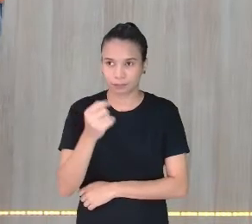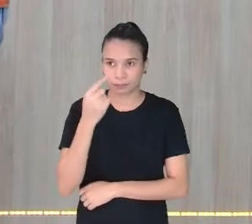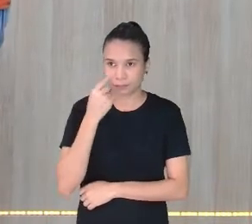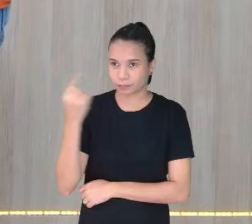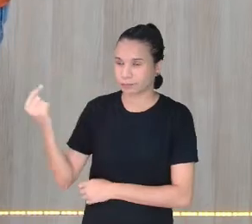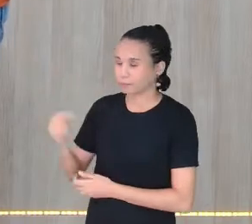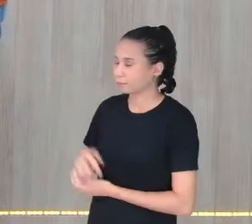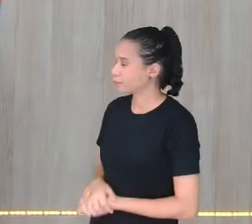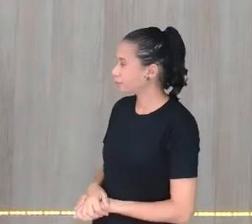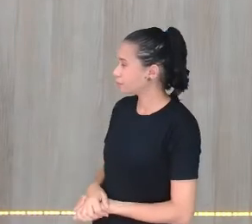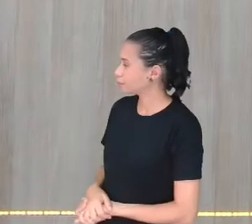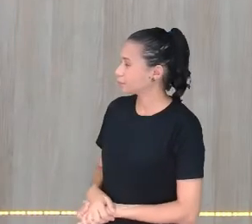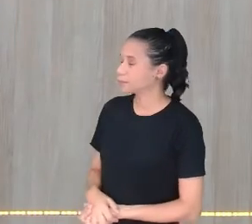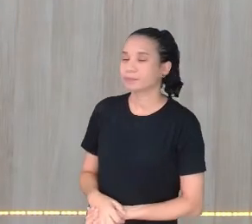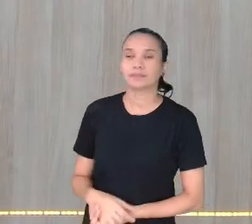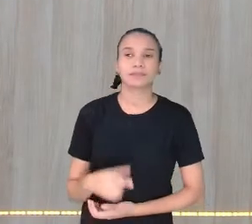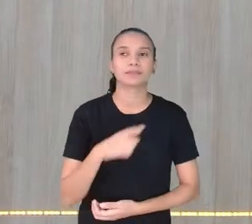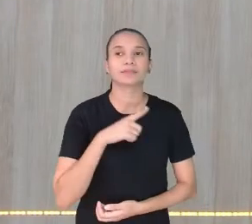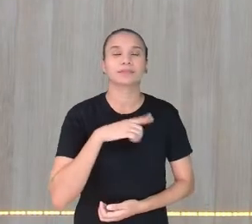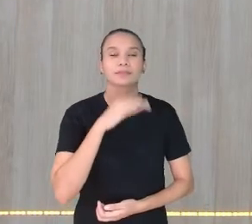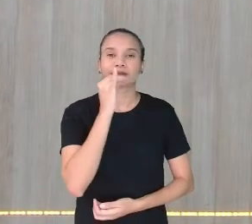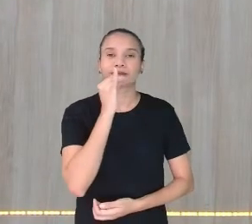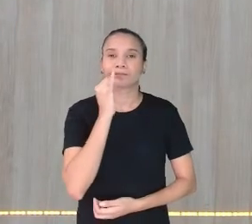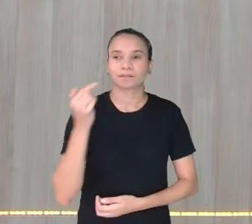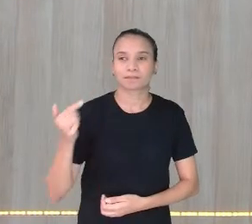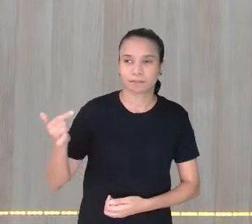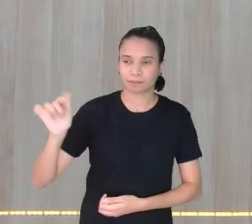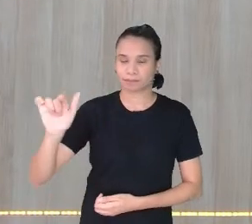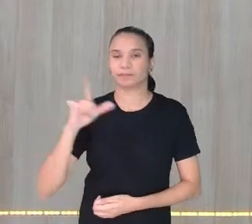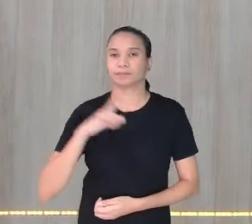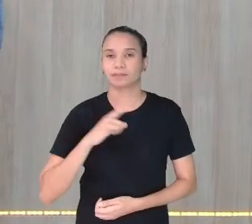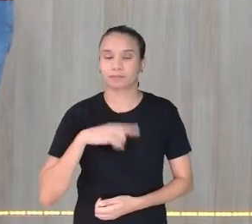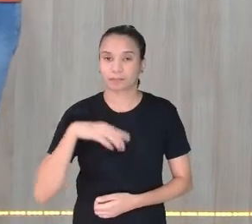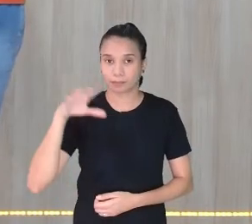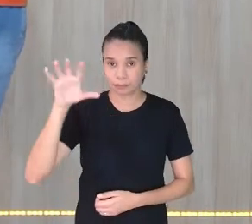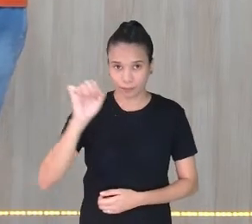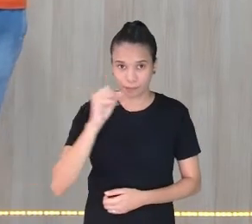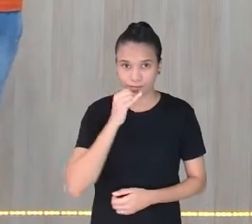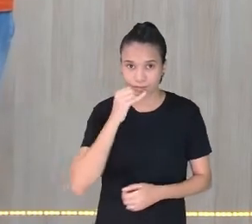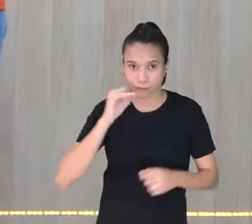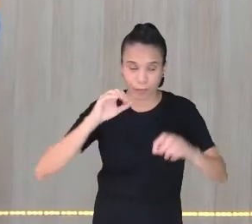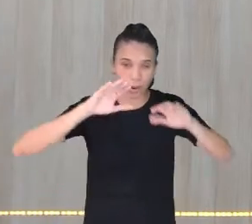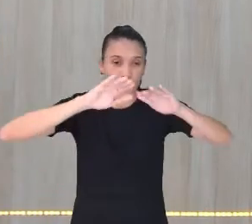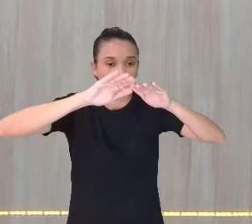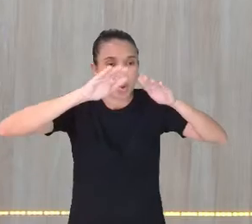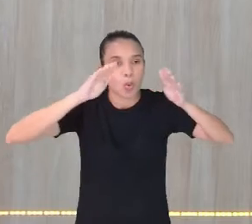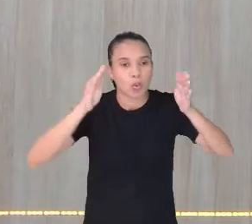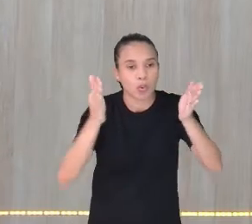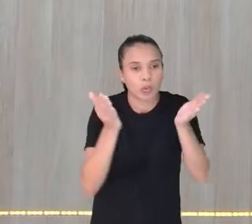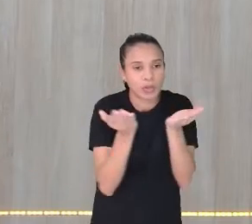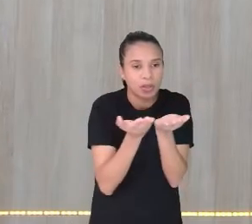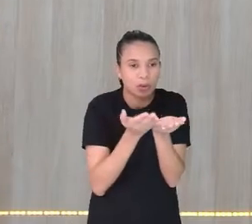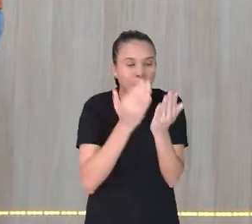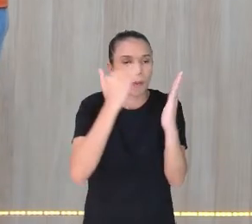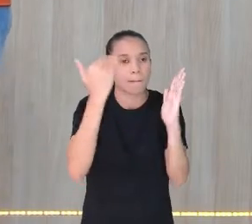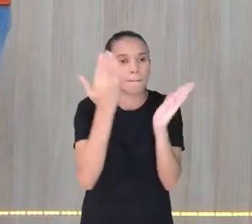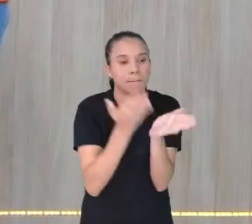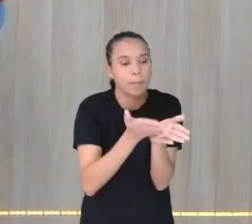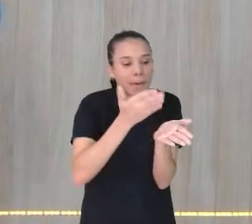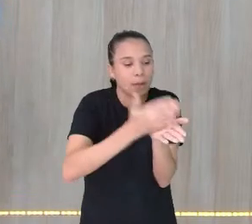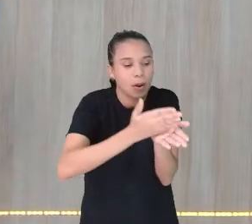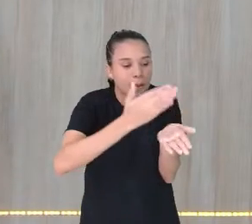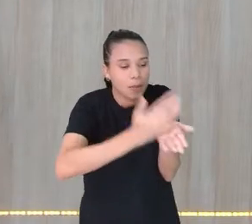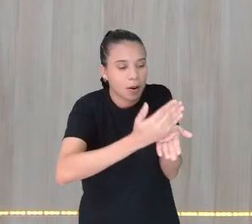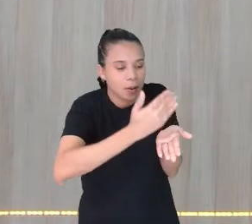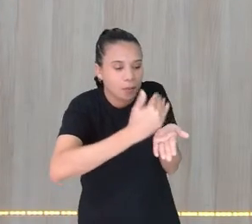Vamos lá, ó. Eu tenho esse outro exemplo aí, que eu peguei um círculo, dividi esse círculo aí em 8